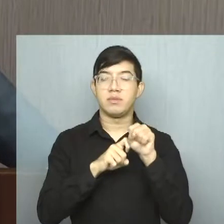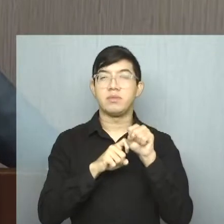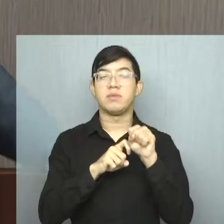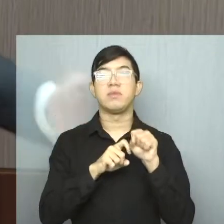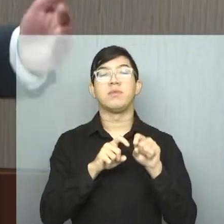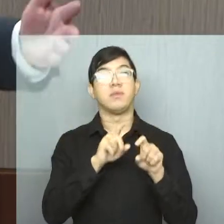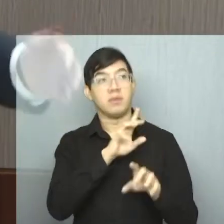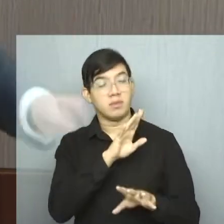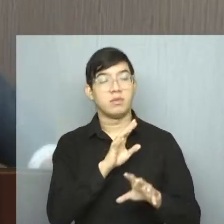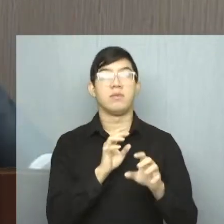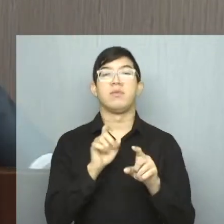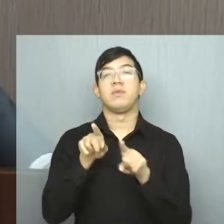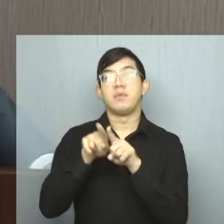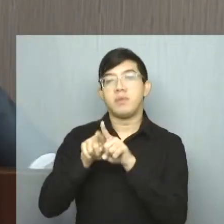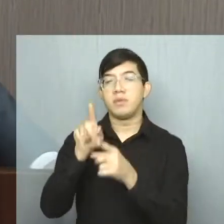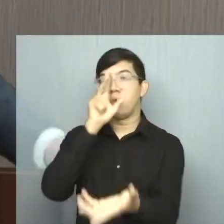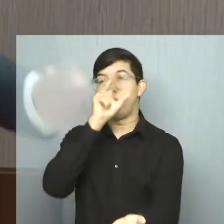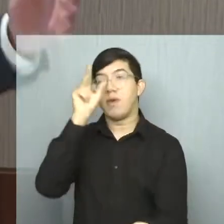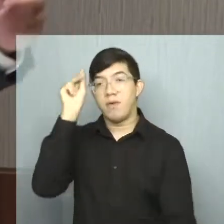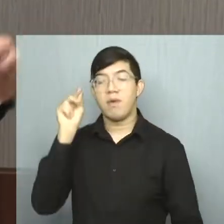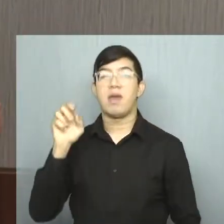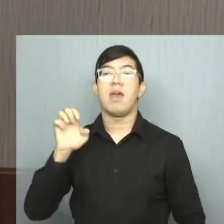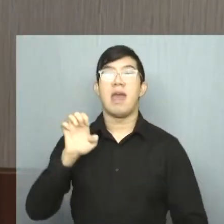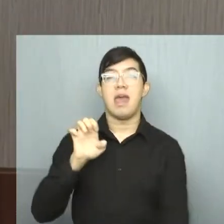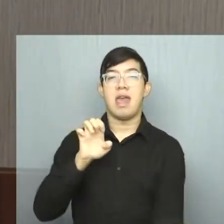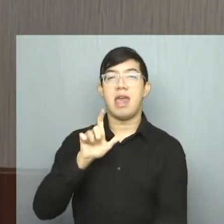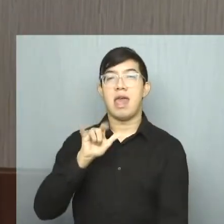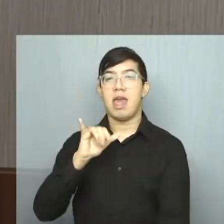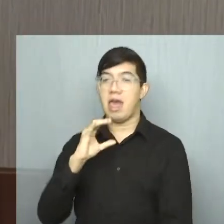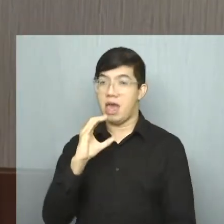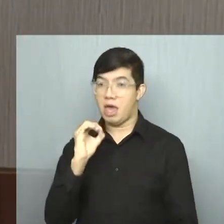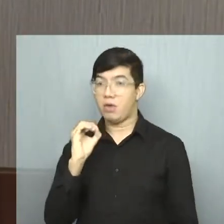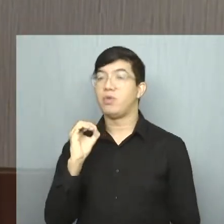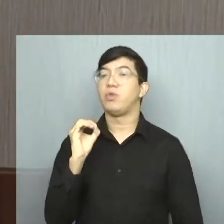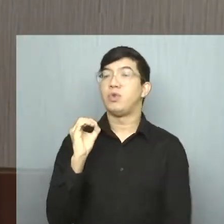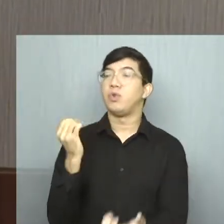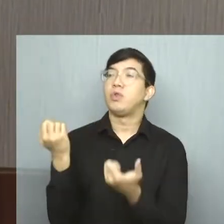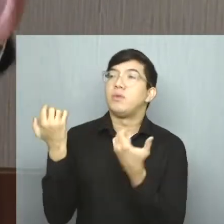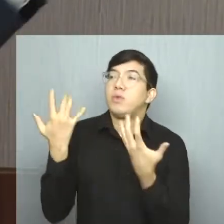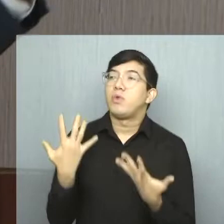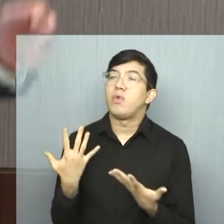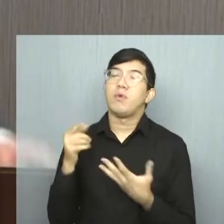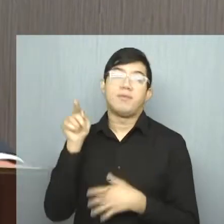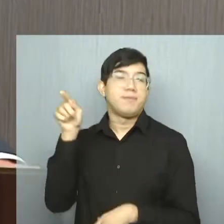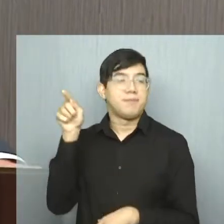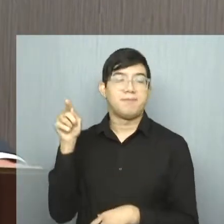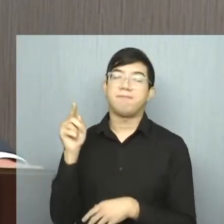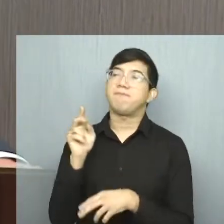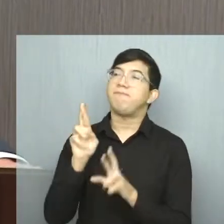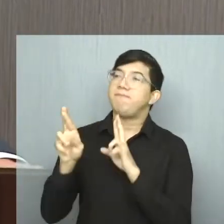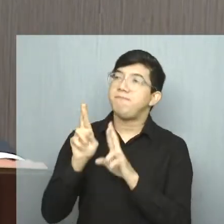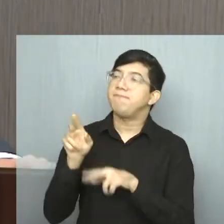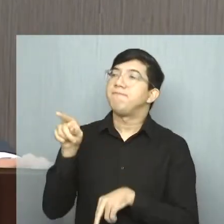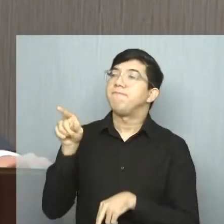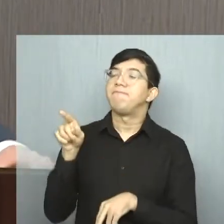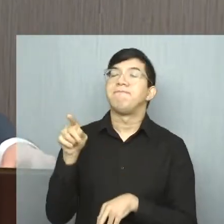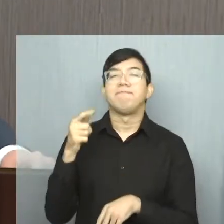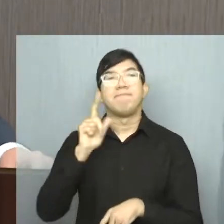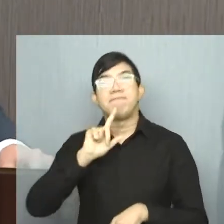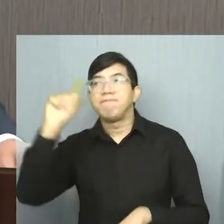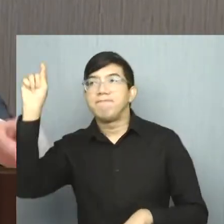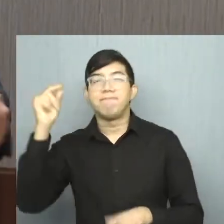Batista, mas também teve que sair para compromissos já agendados. Então, cumprimentando aqui